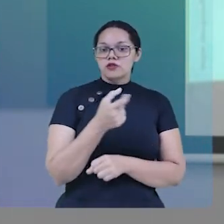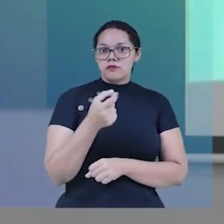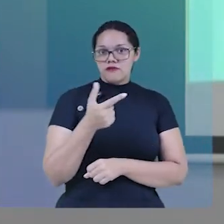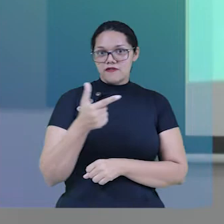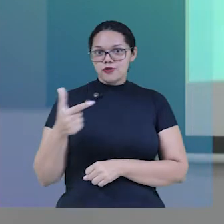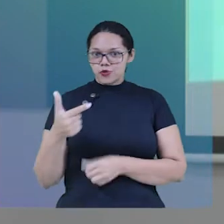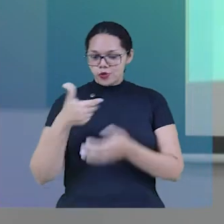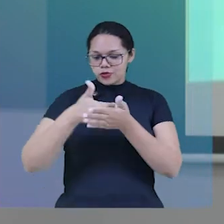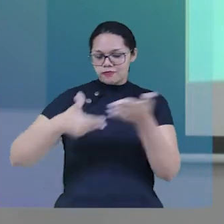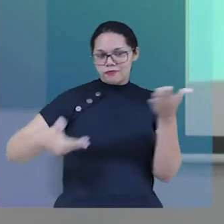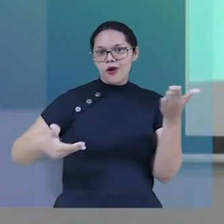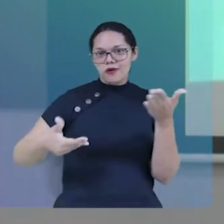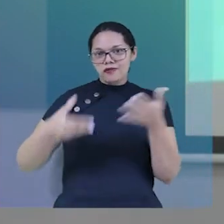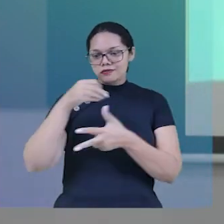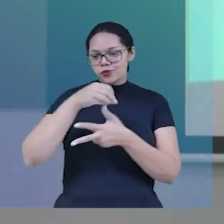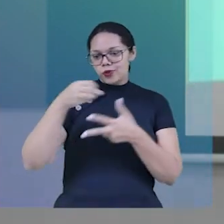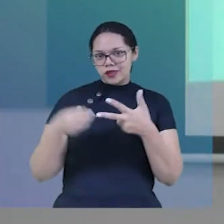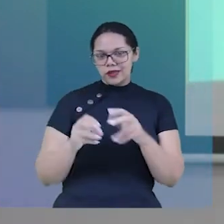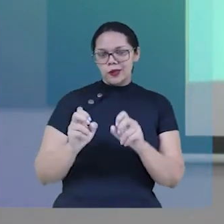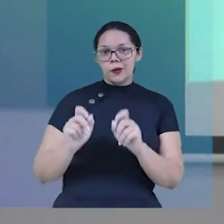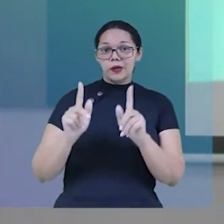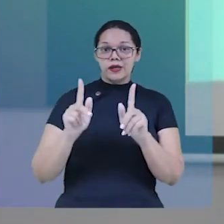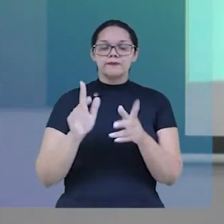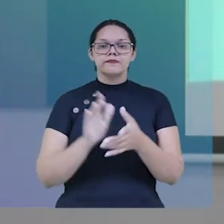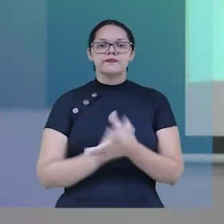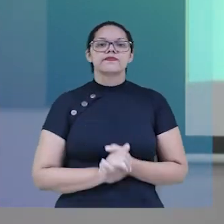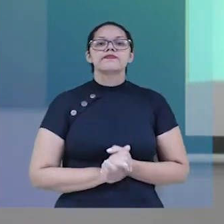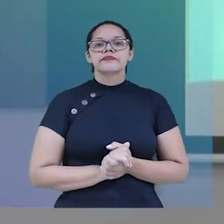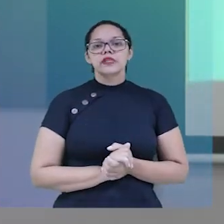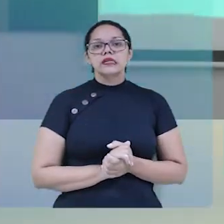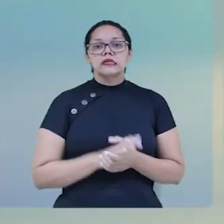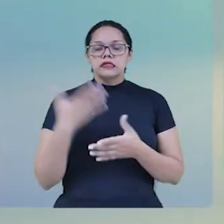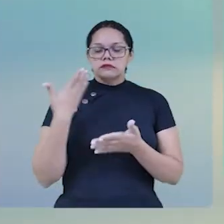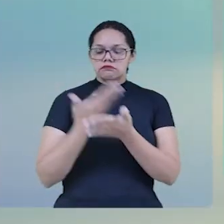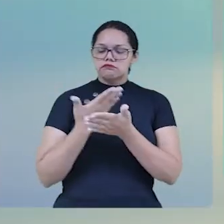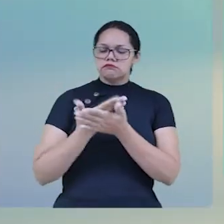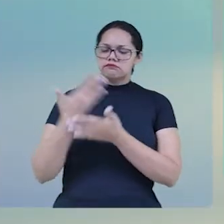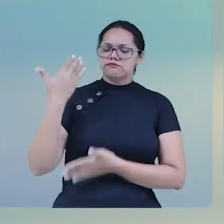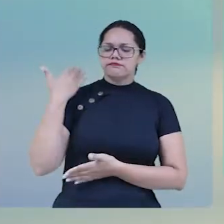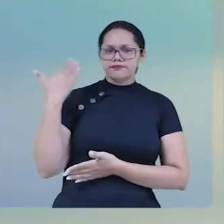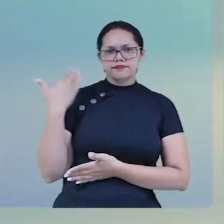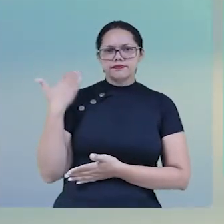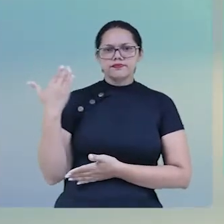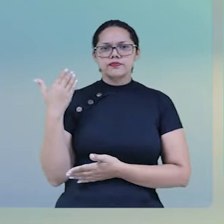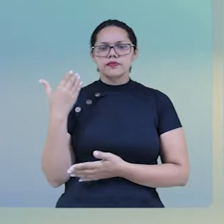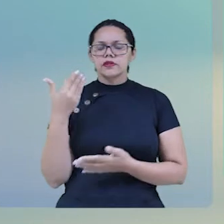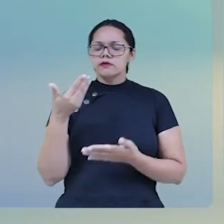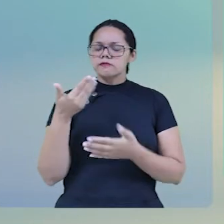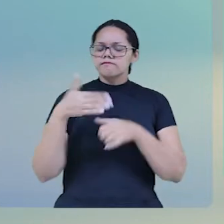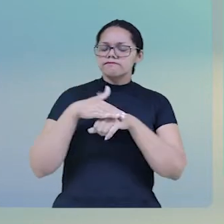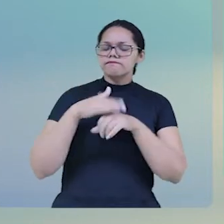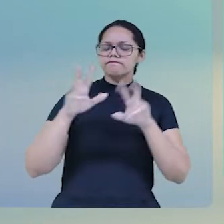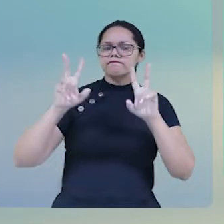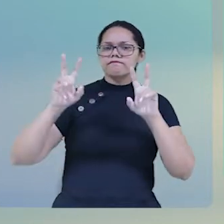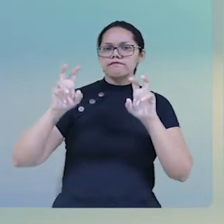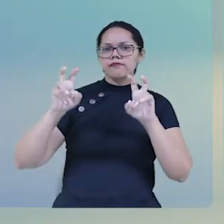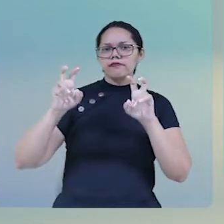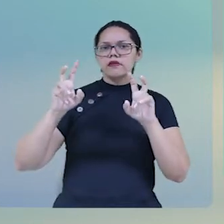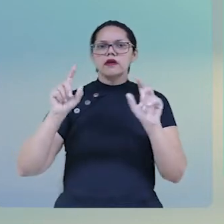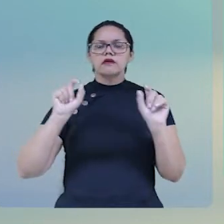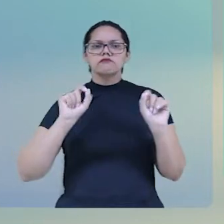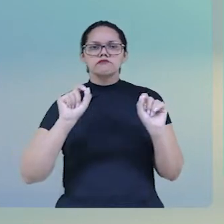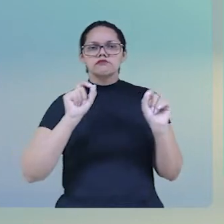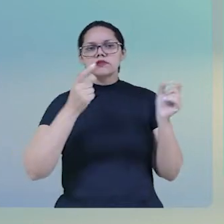Continuar? Na aula passada, nós começamos a falar dos conceitos de atividade física,